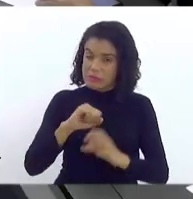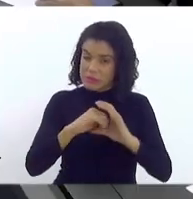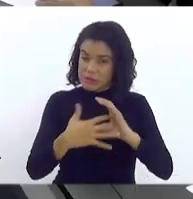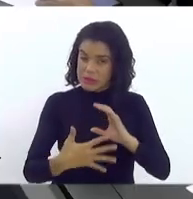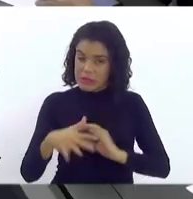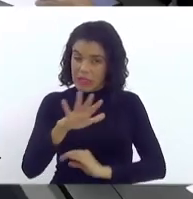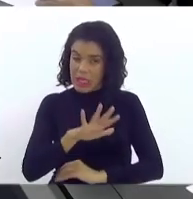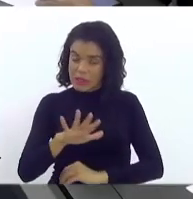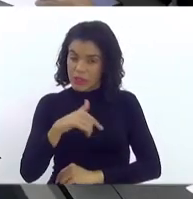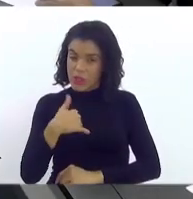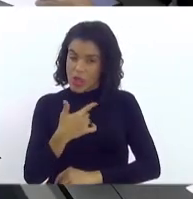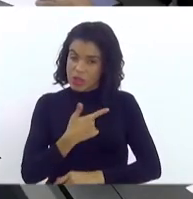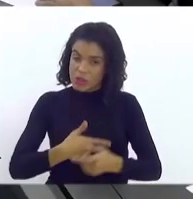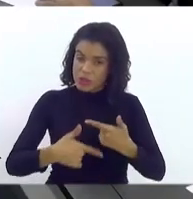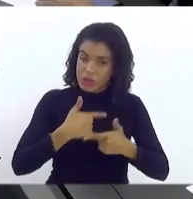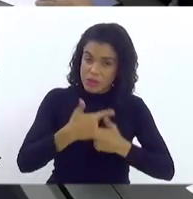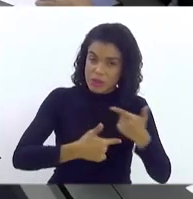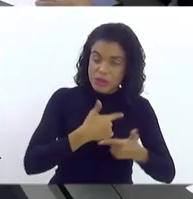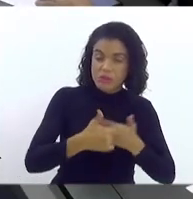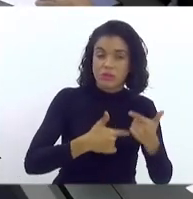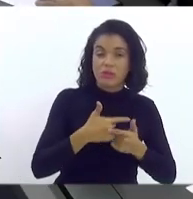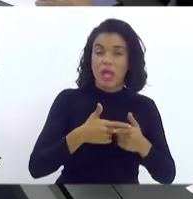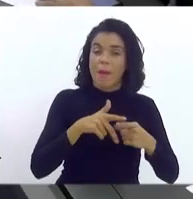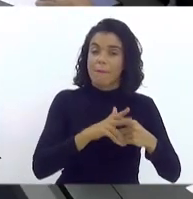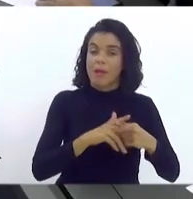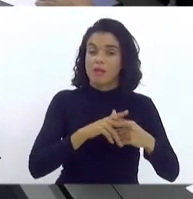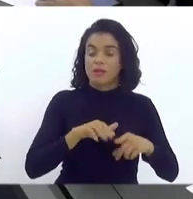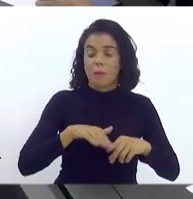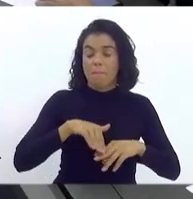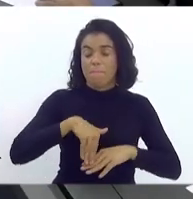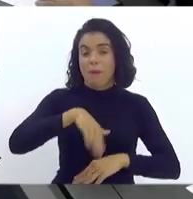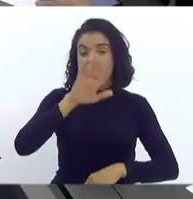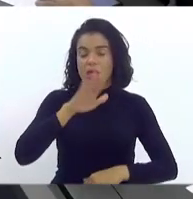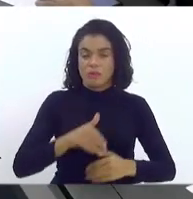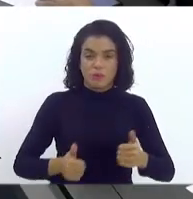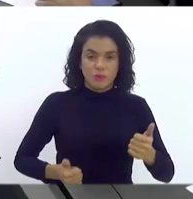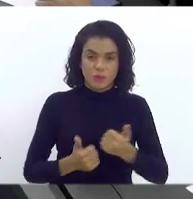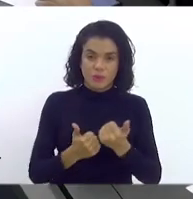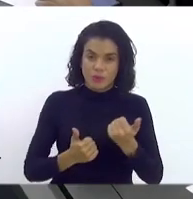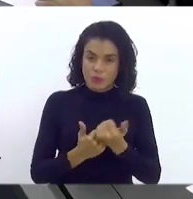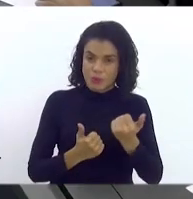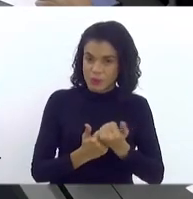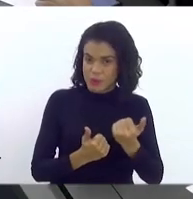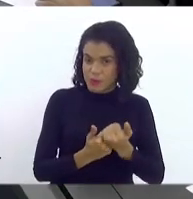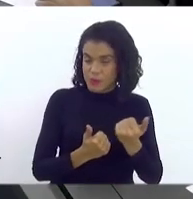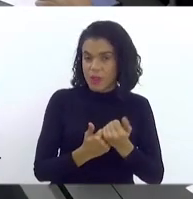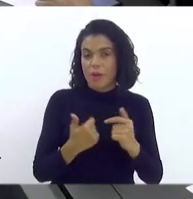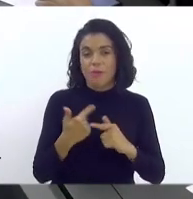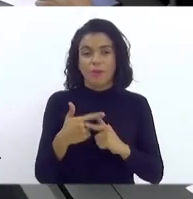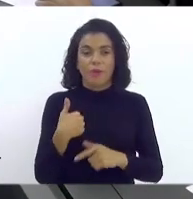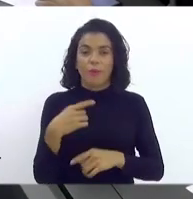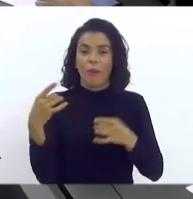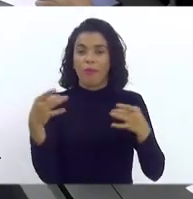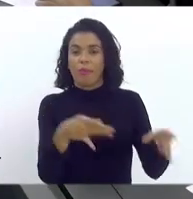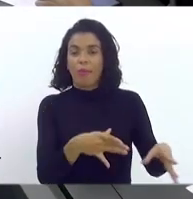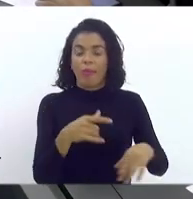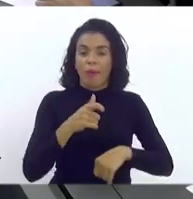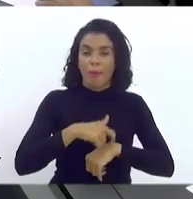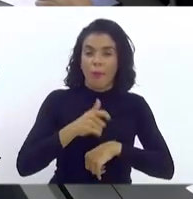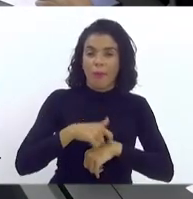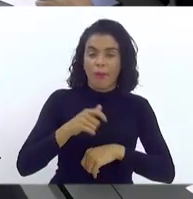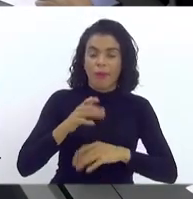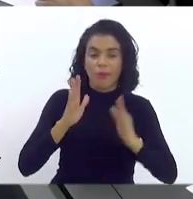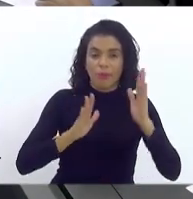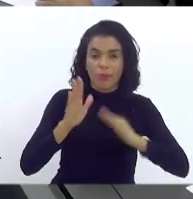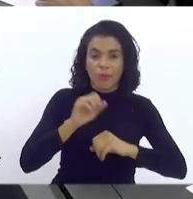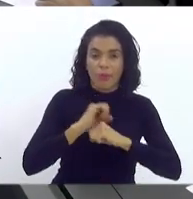do nosso negócio, a manutenção foi um ponto que foi mais reforçado, né, porque nós não poderíamos deixar, no momento de pandemia, o